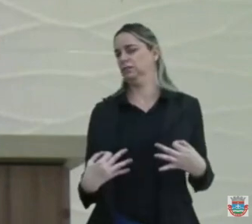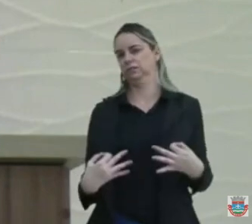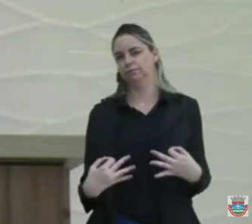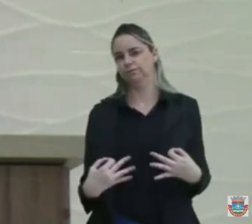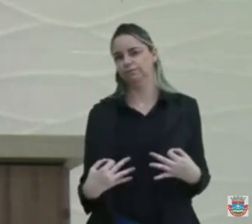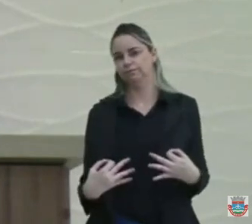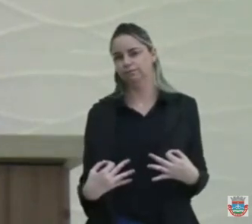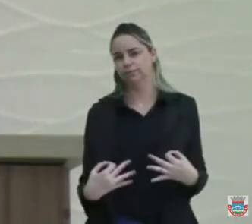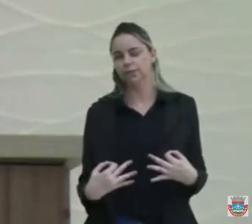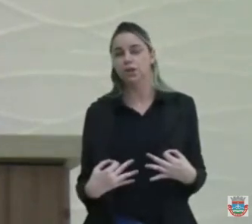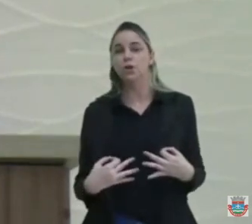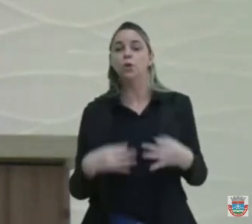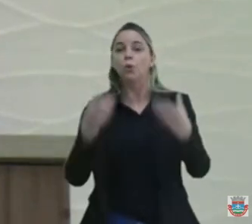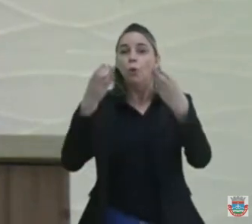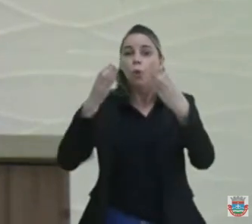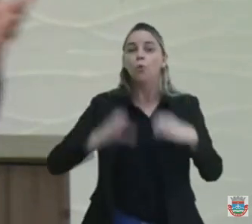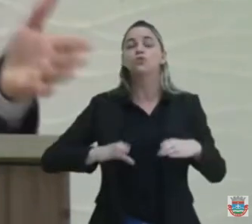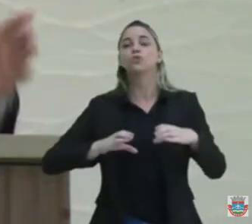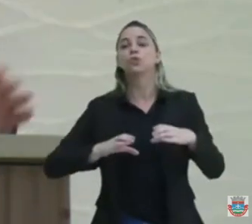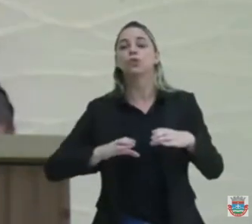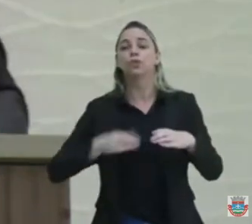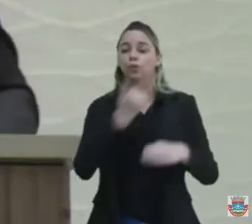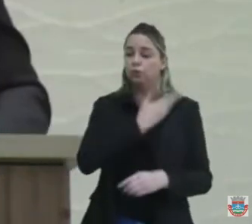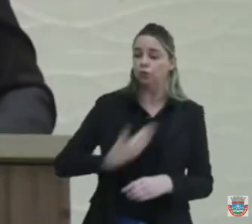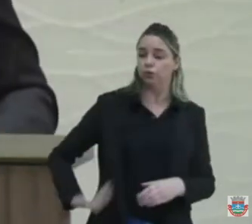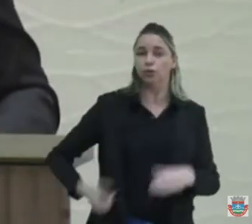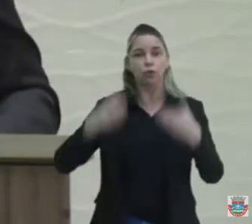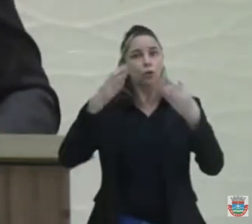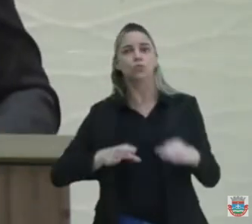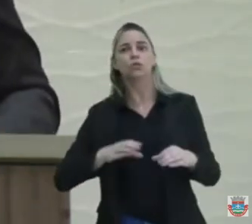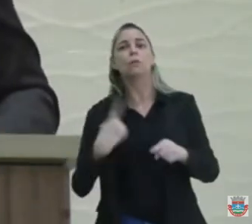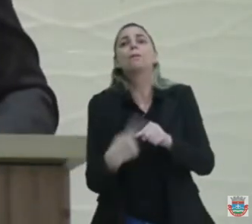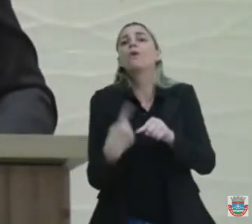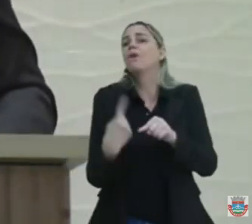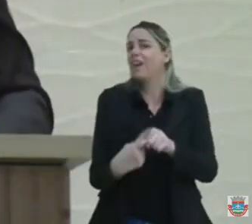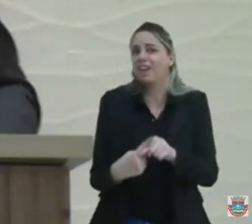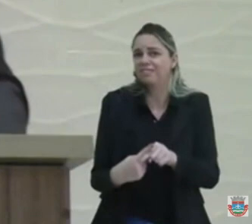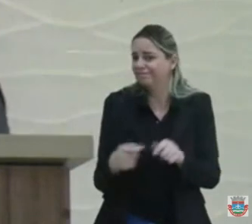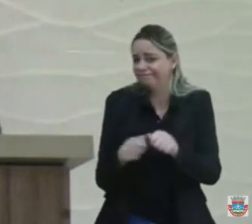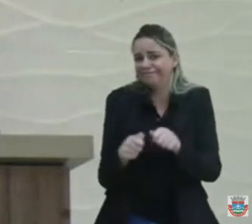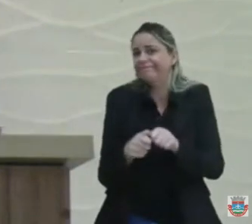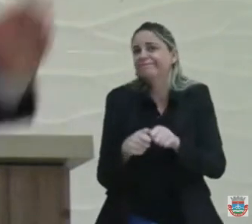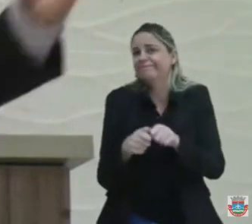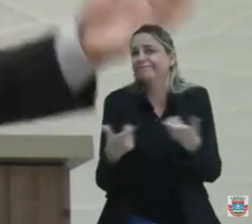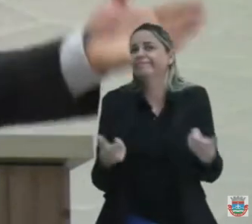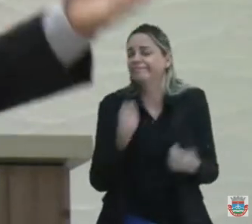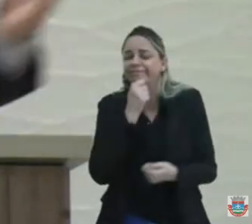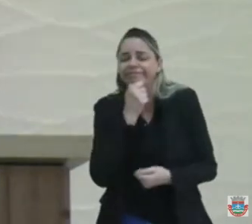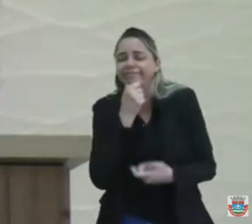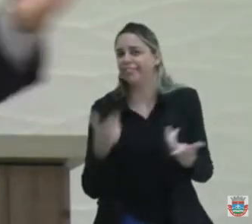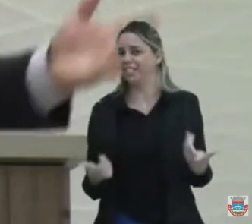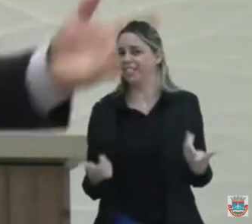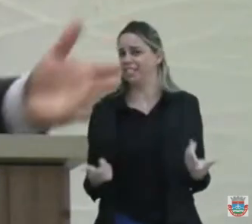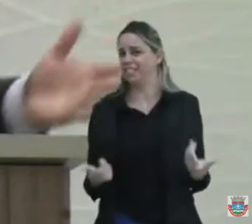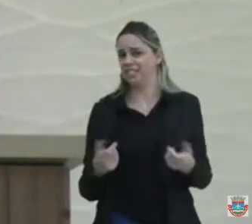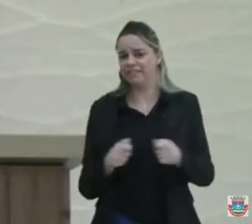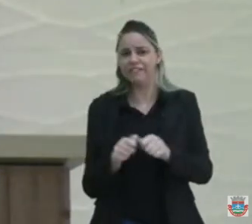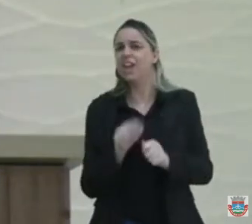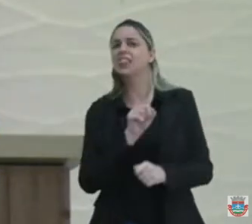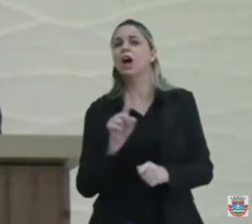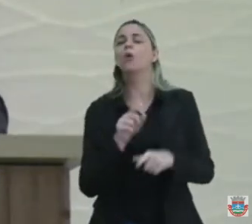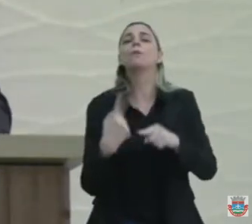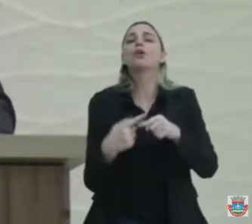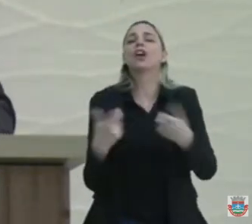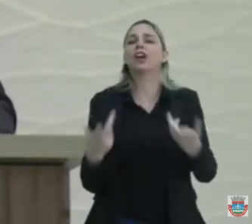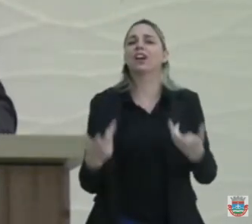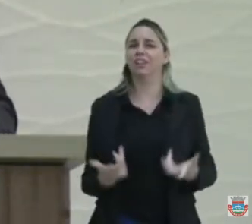concurso público? Por que não fez concurso público? Expliquem ao povo por que dentro de 8 anos não foi feito